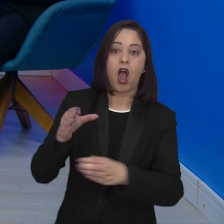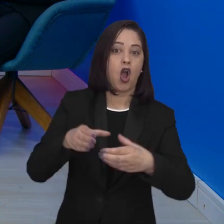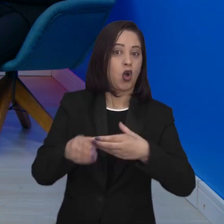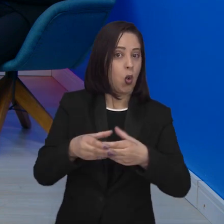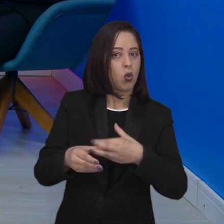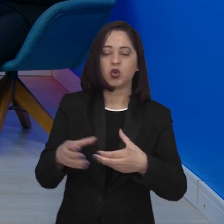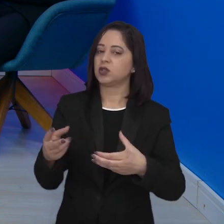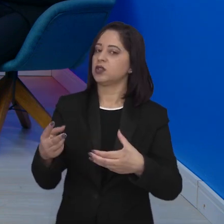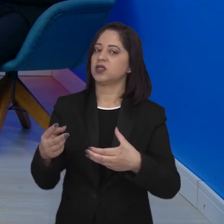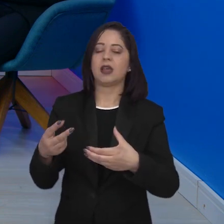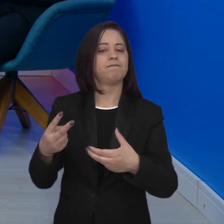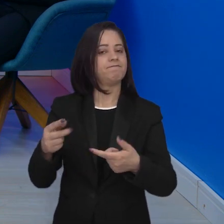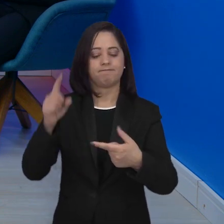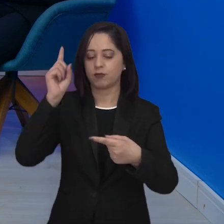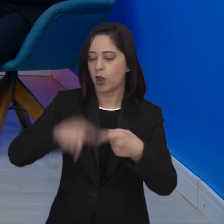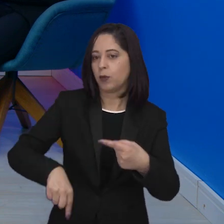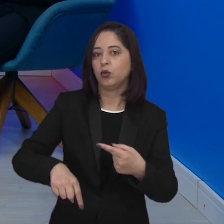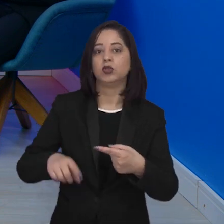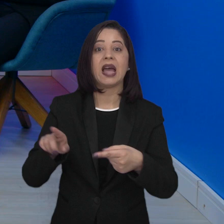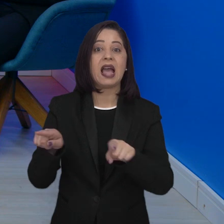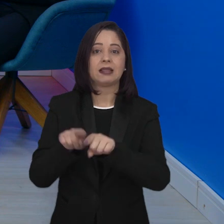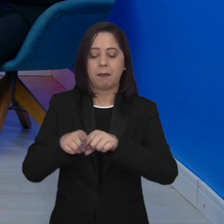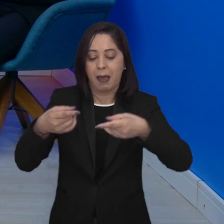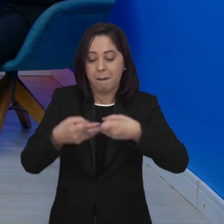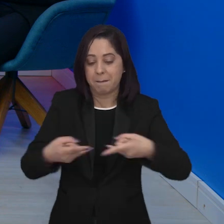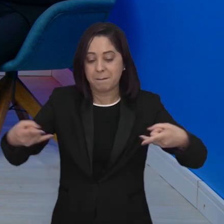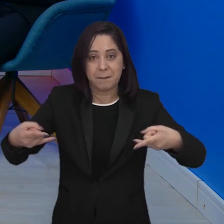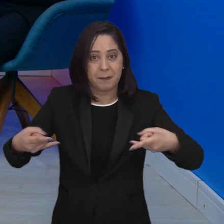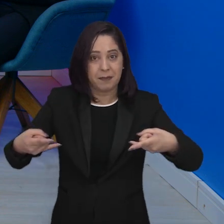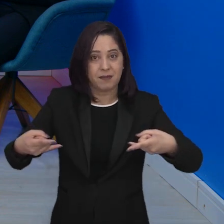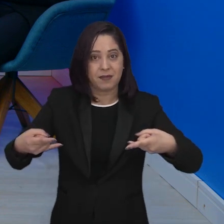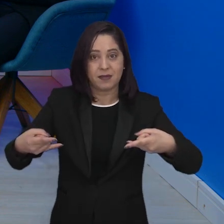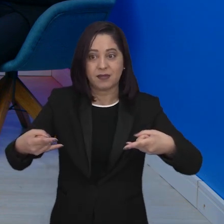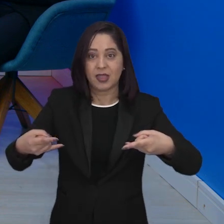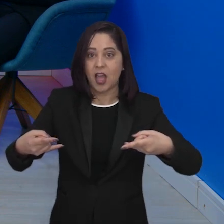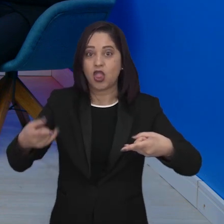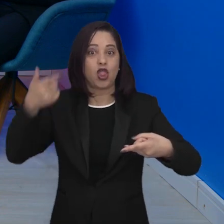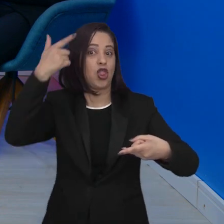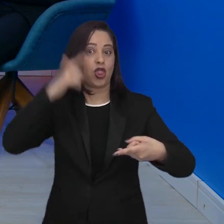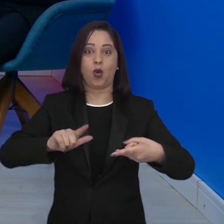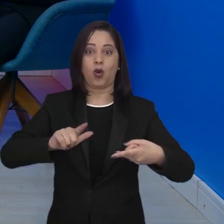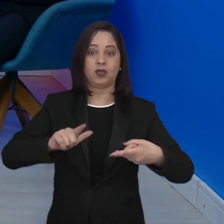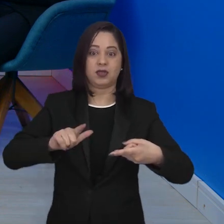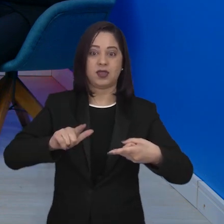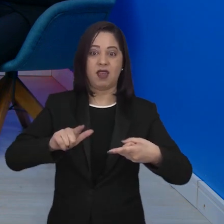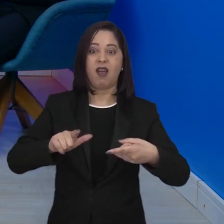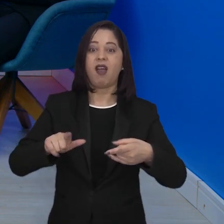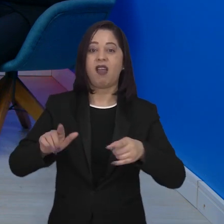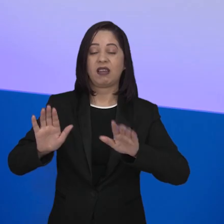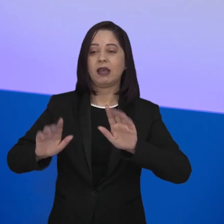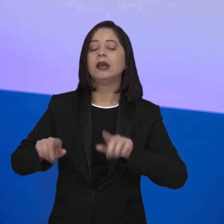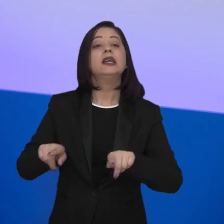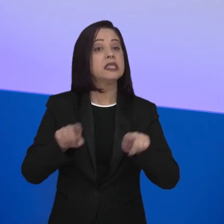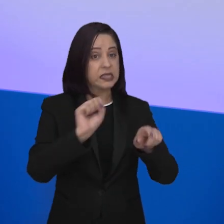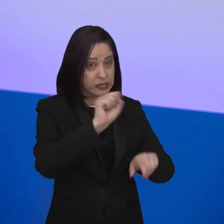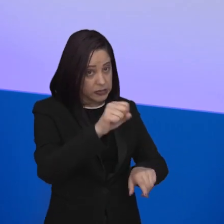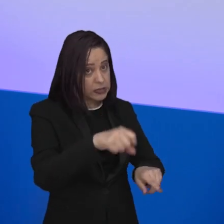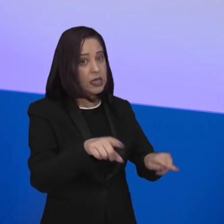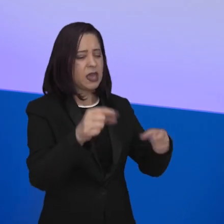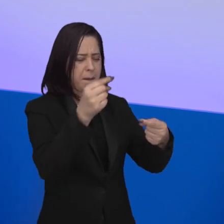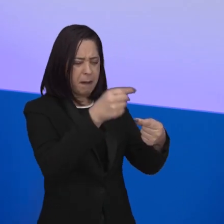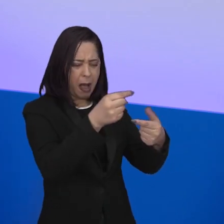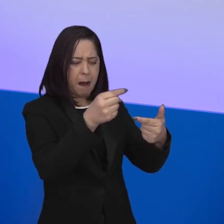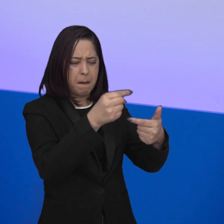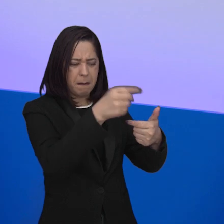concursos públicos, problemas com o passaporte também. Impedimento de participar em licitações, tem uma série